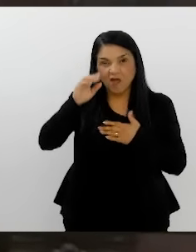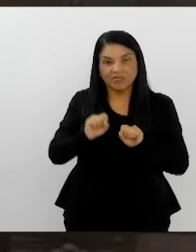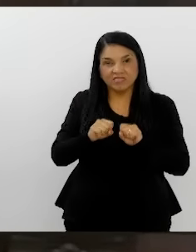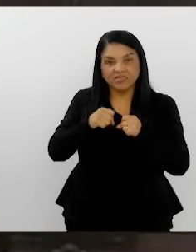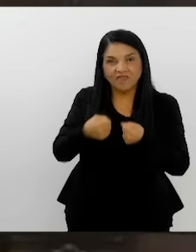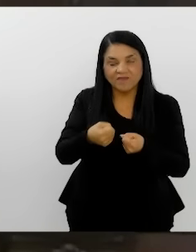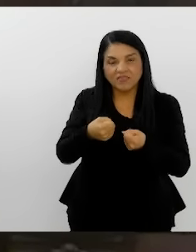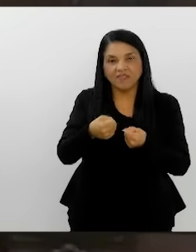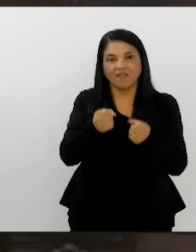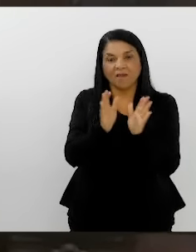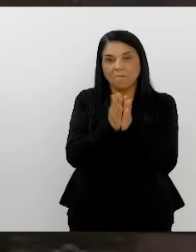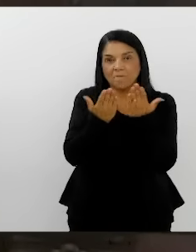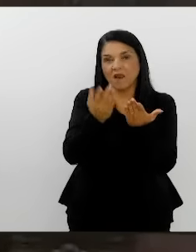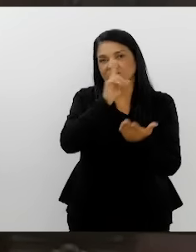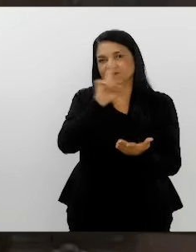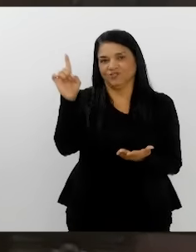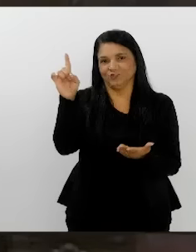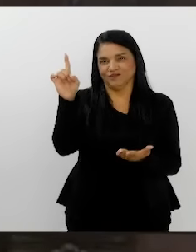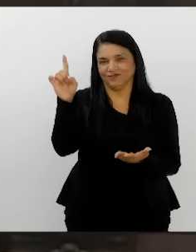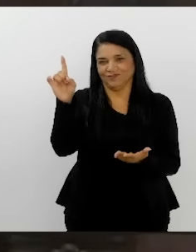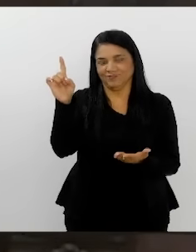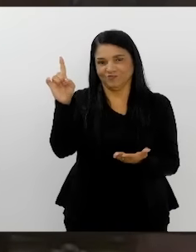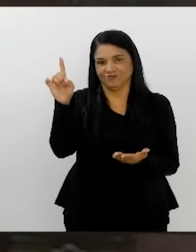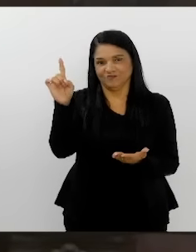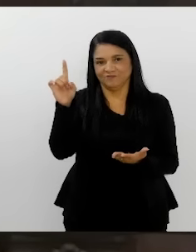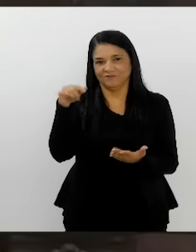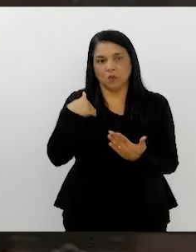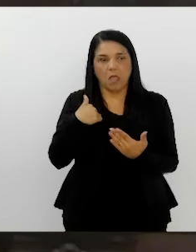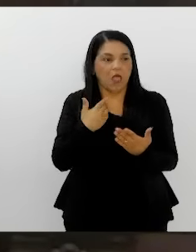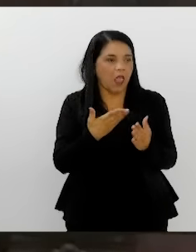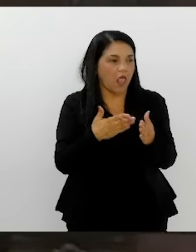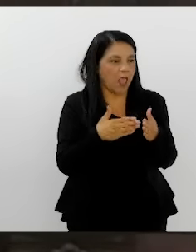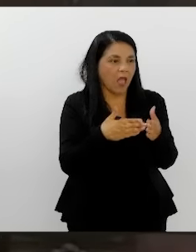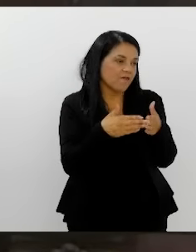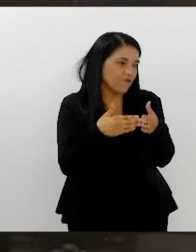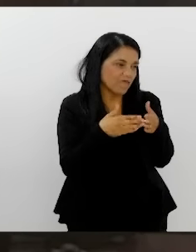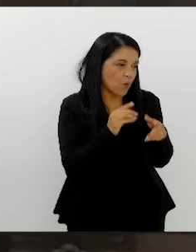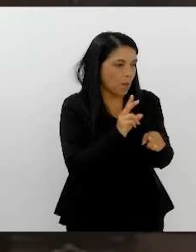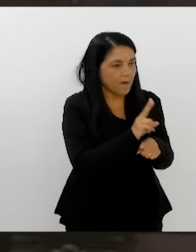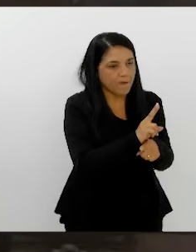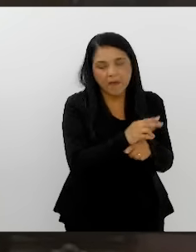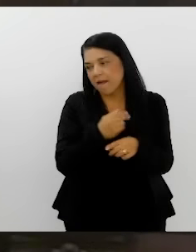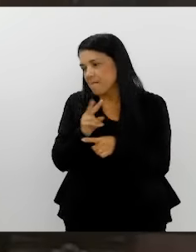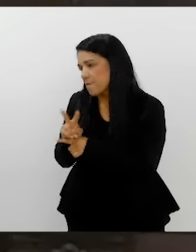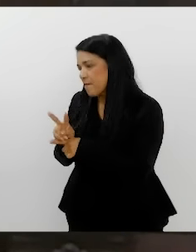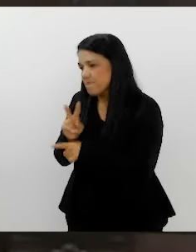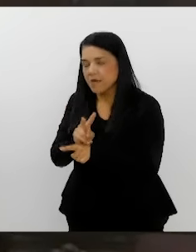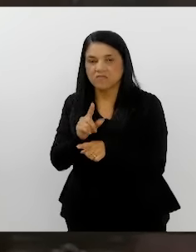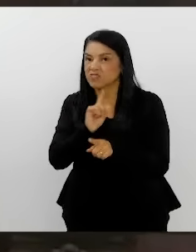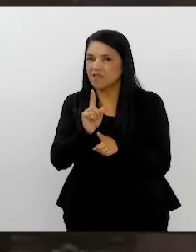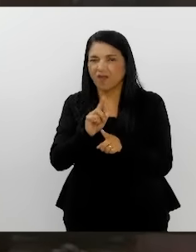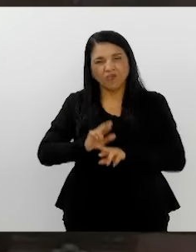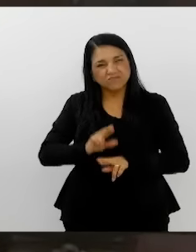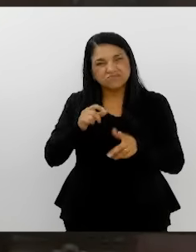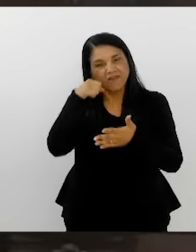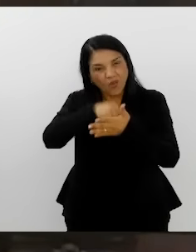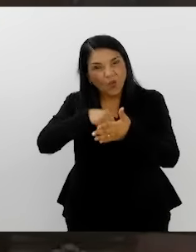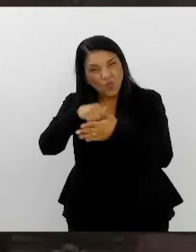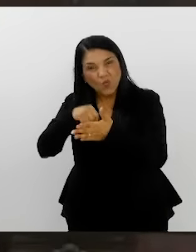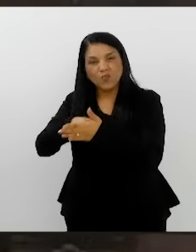de Deus. A gente não tem que fazer favor para A, para B ou para C, a gente tem que lutar pelos